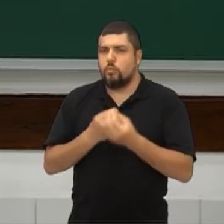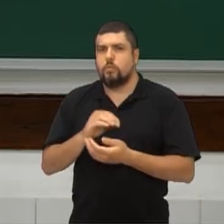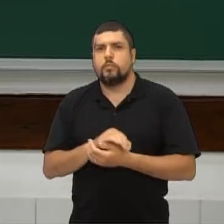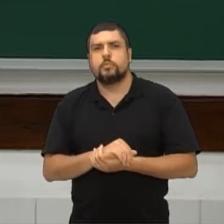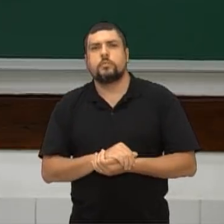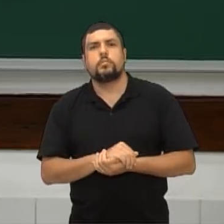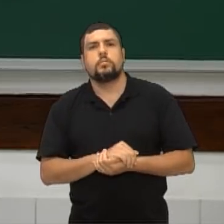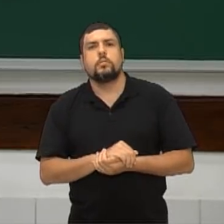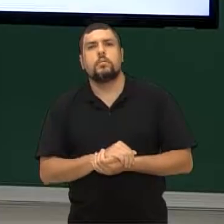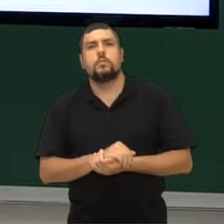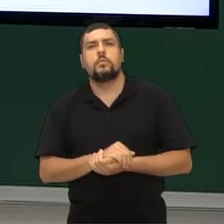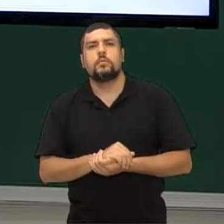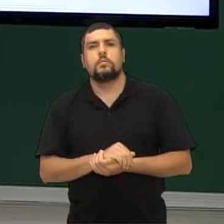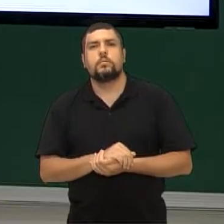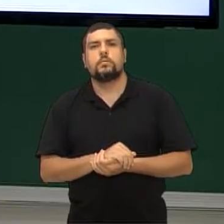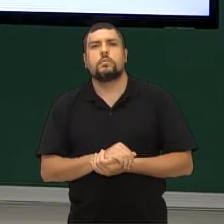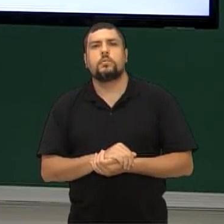quantos